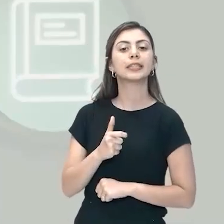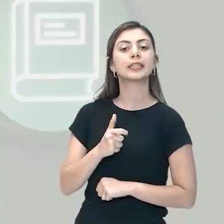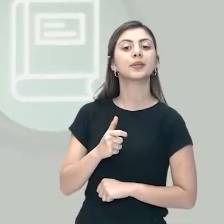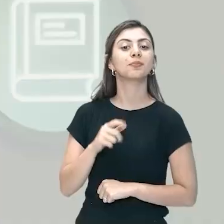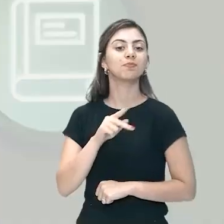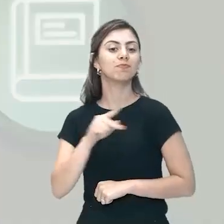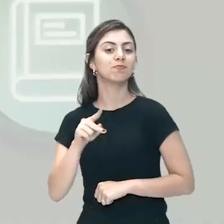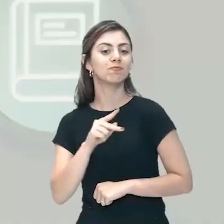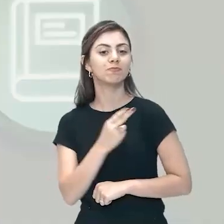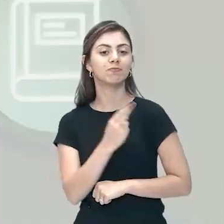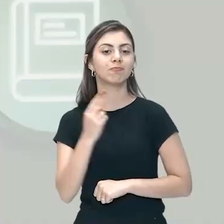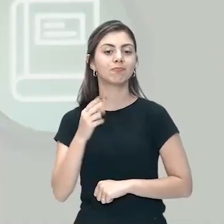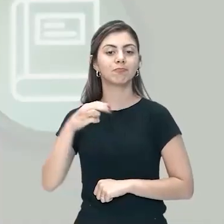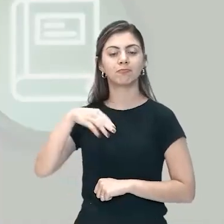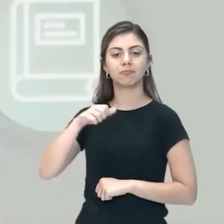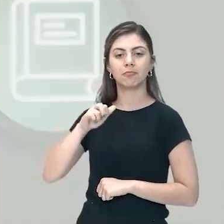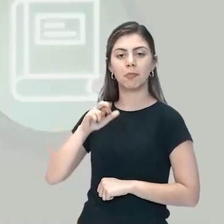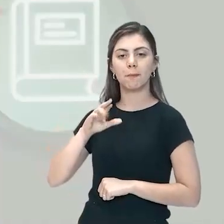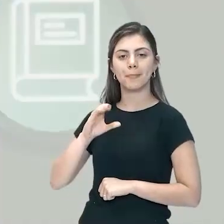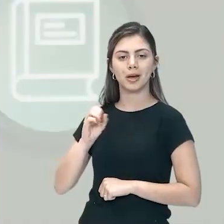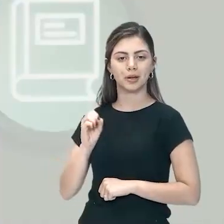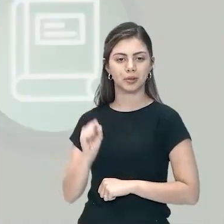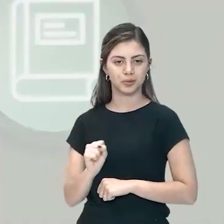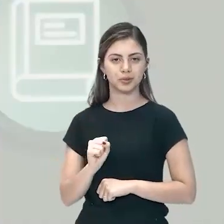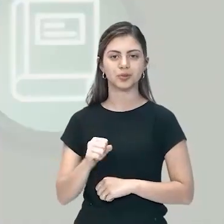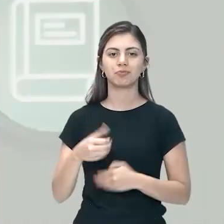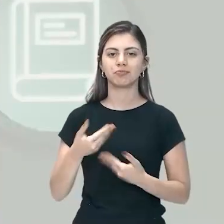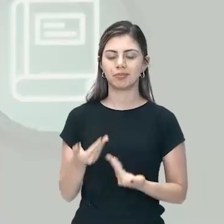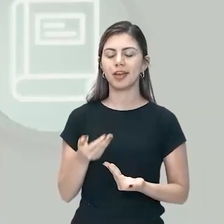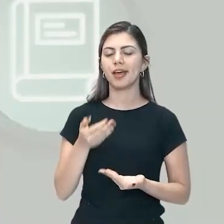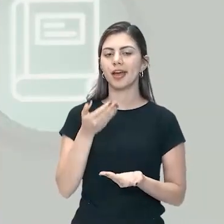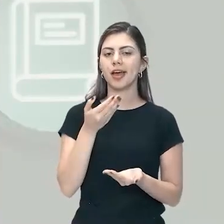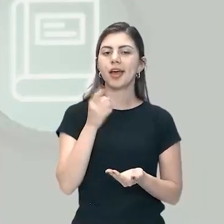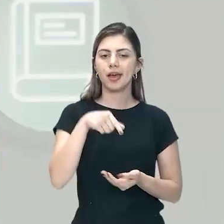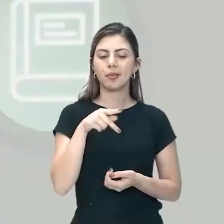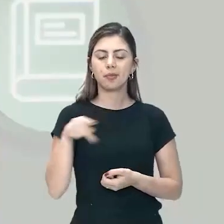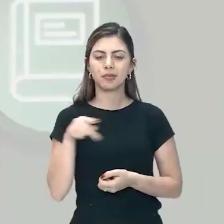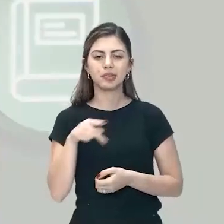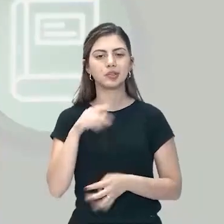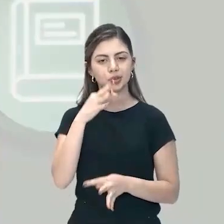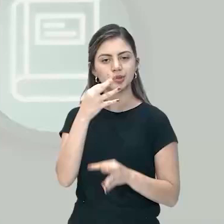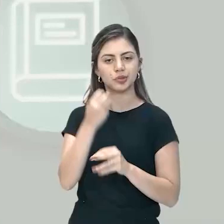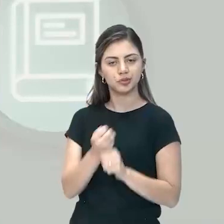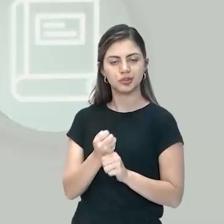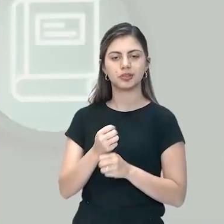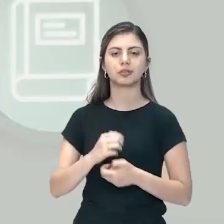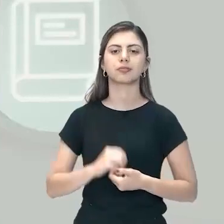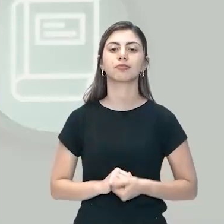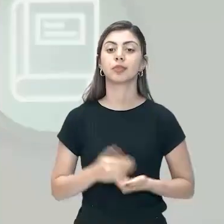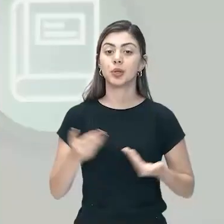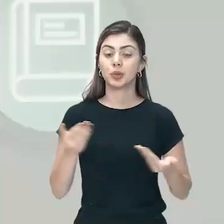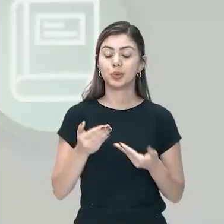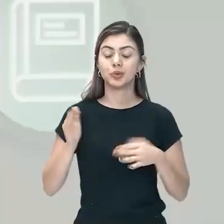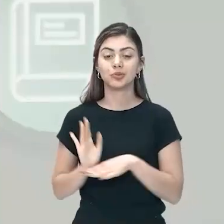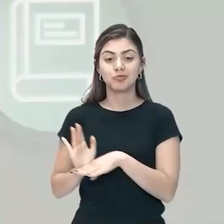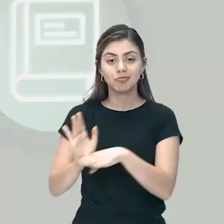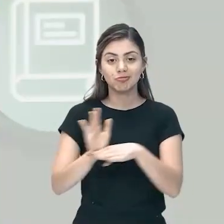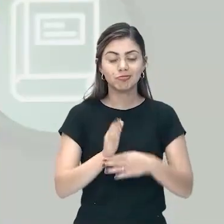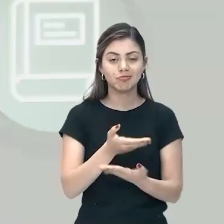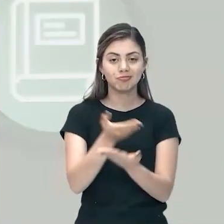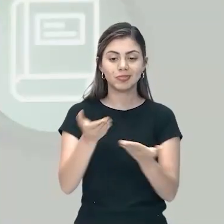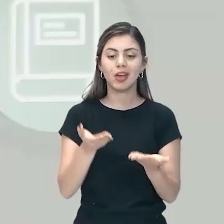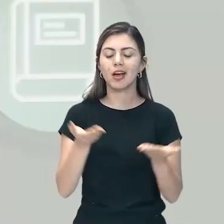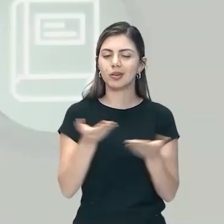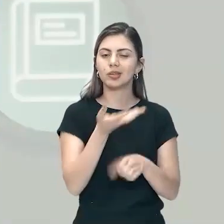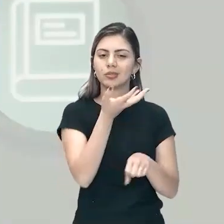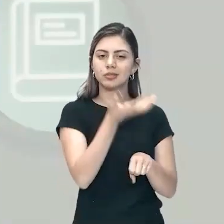o professor Marcos Kelvin, o Lorde da Física, e estou aqui para lhe auxiliar nessa